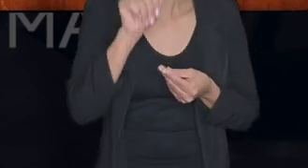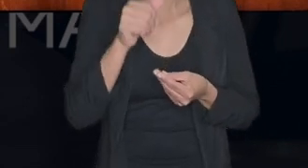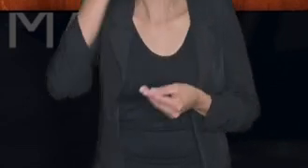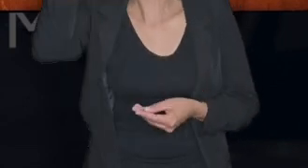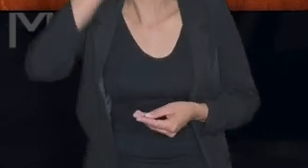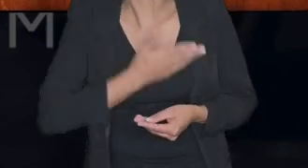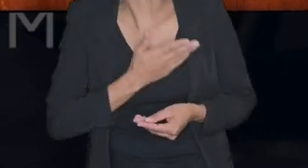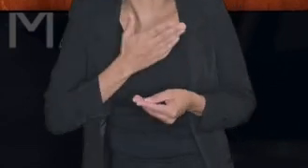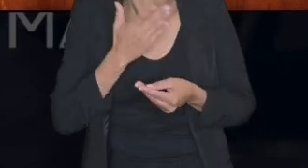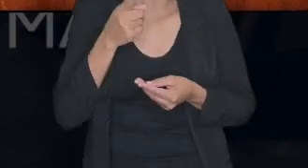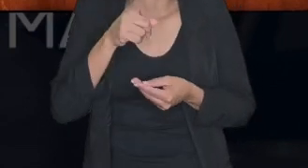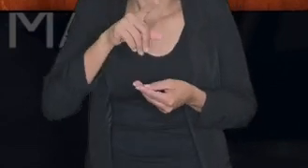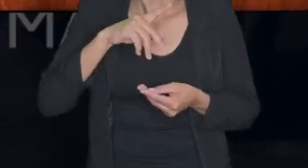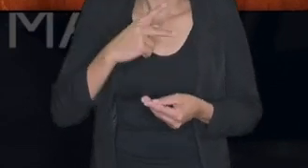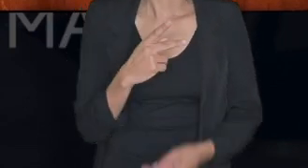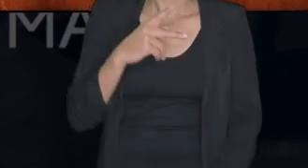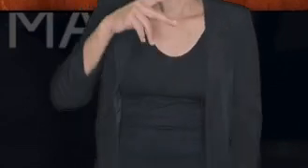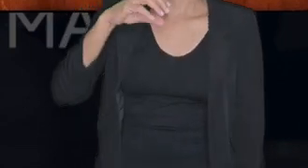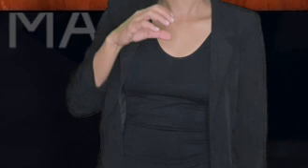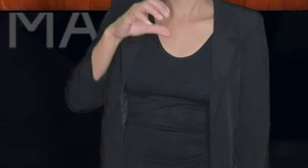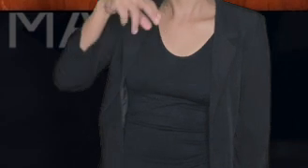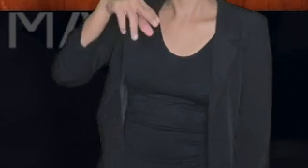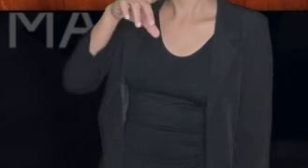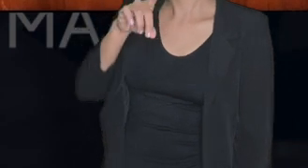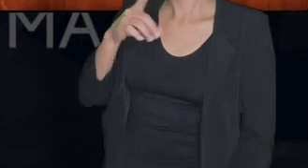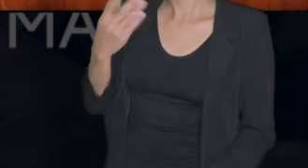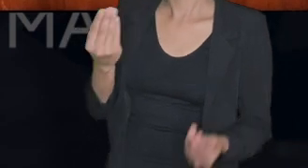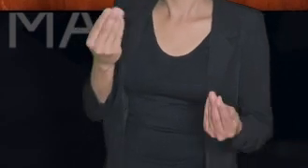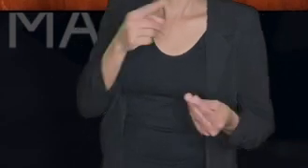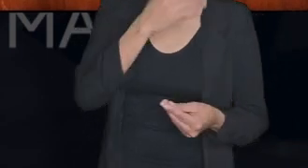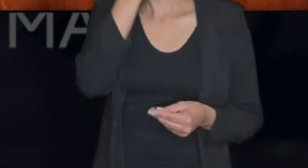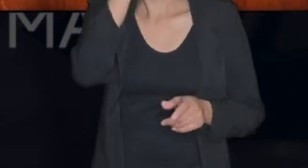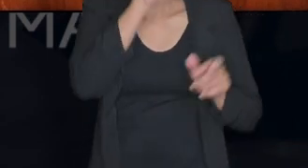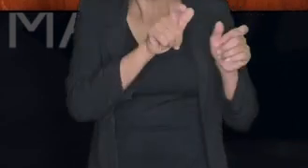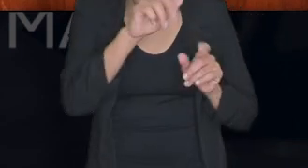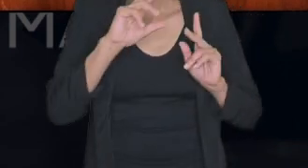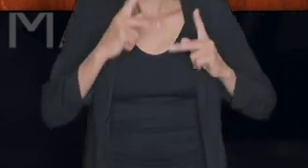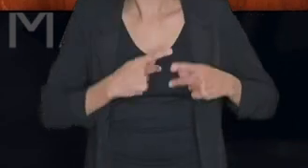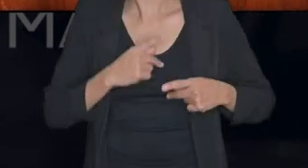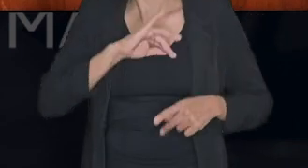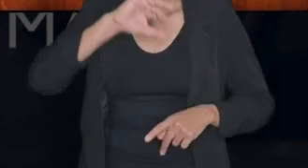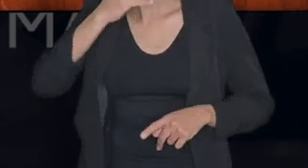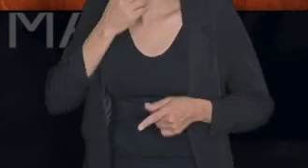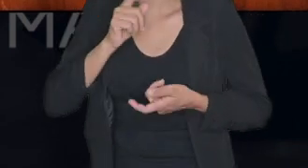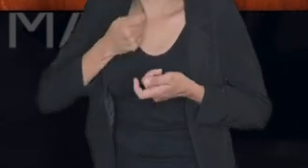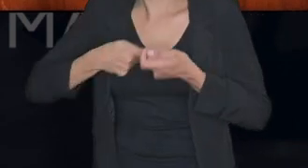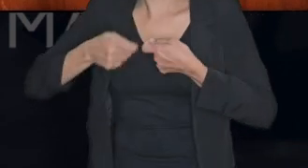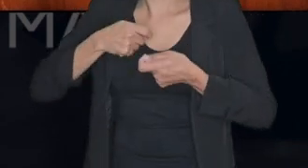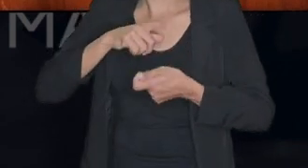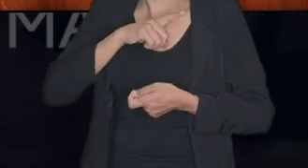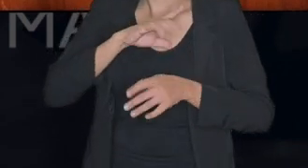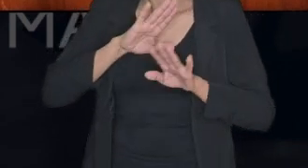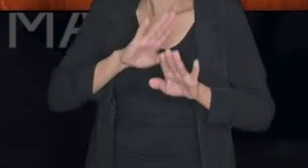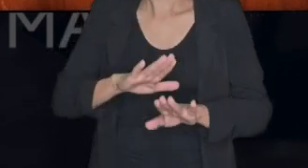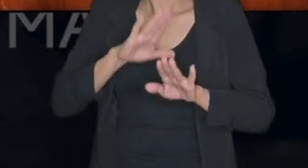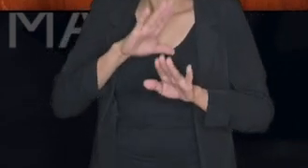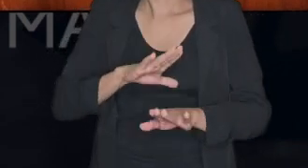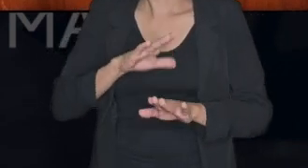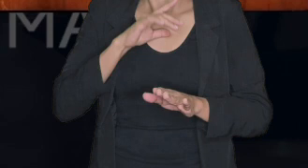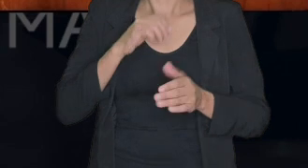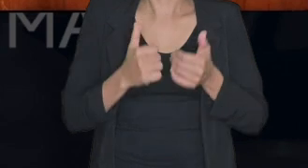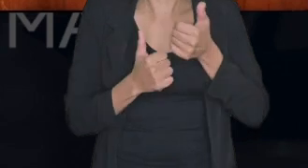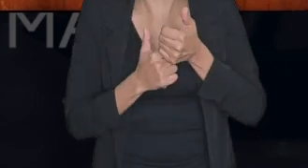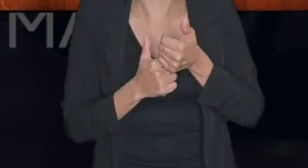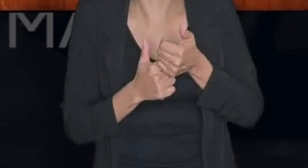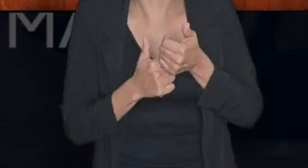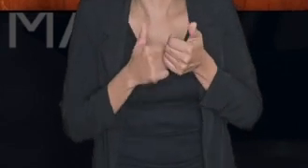os herdeiros, eles têm um proveito econômico, mas por força de sucessão hereditária. Qual é a dúvida de que isso é